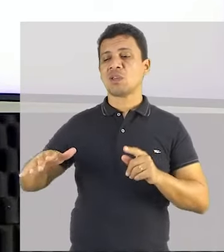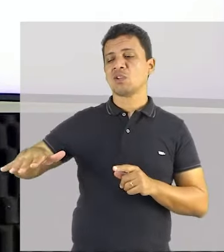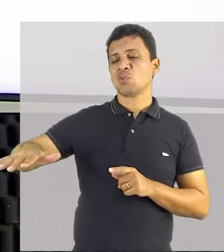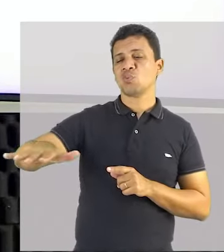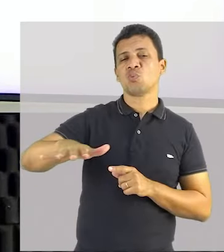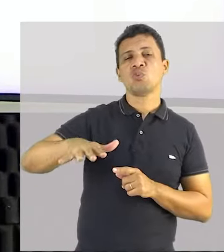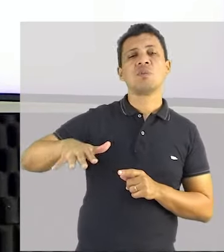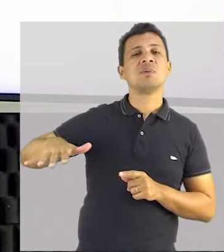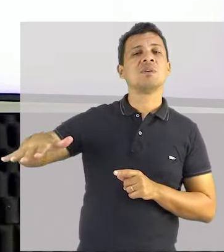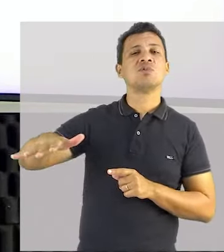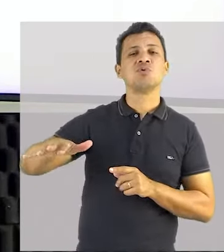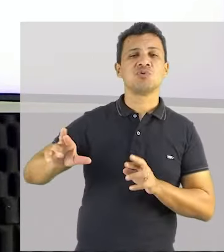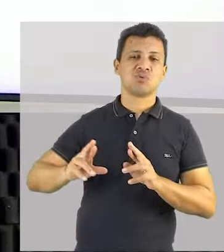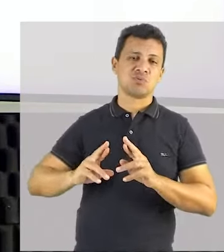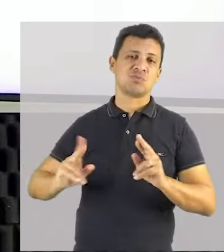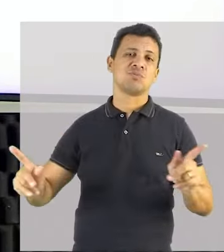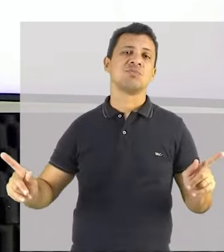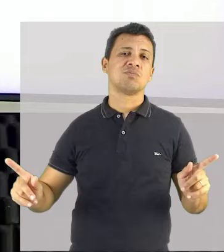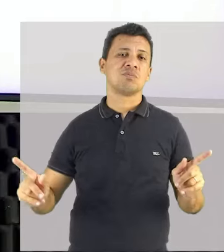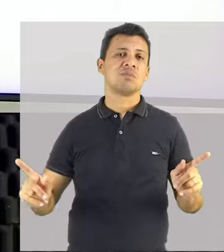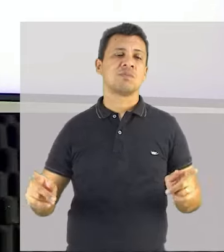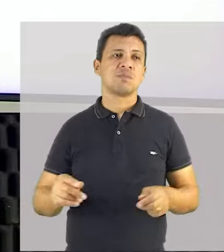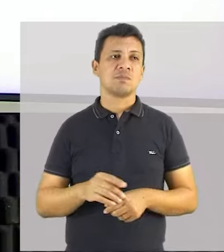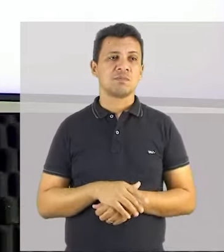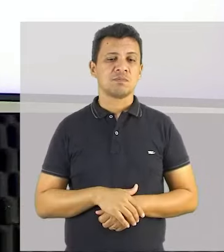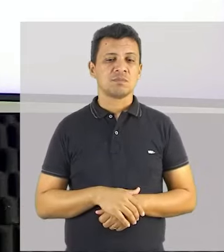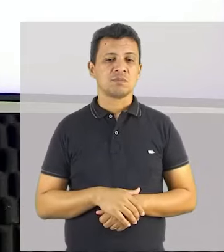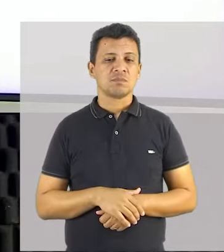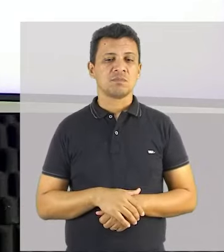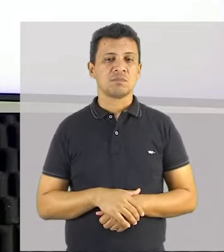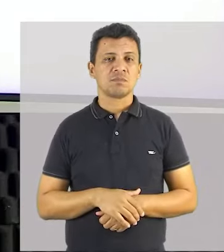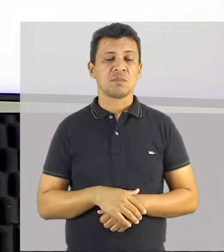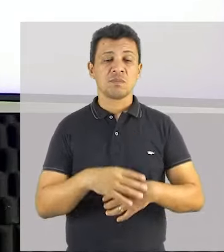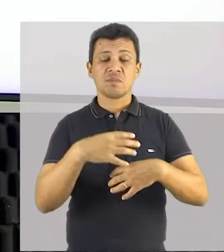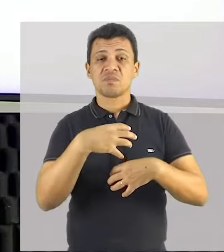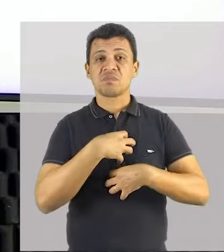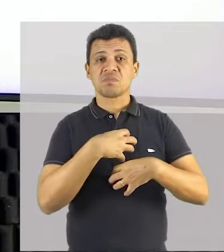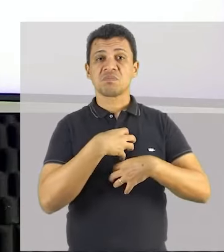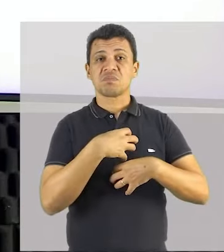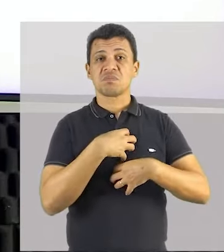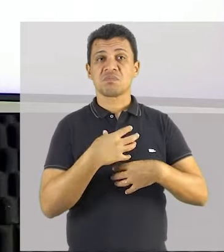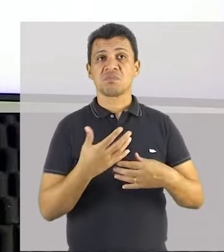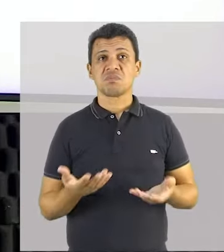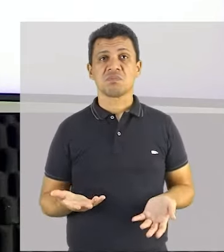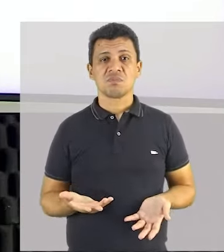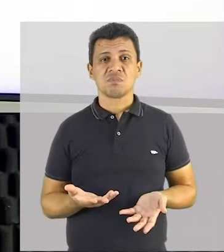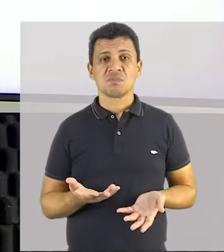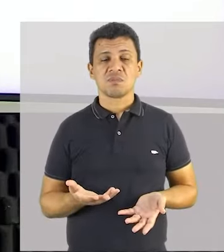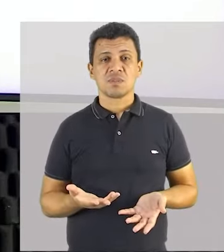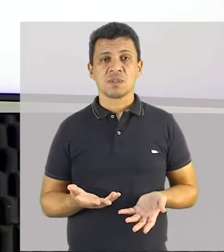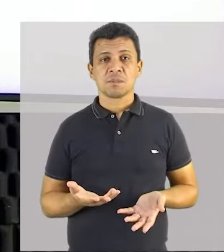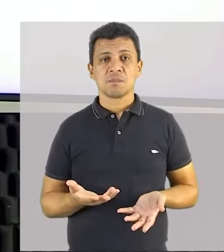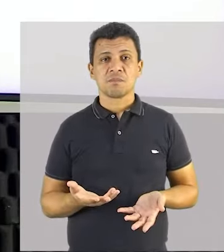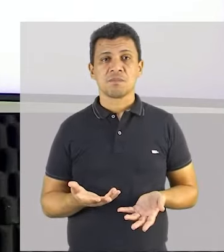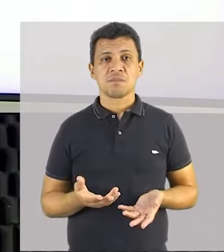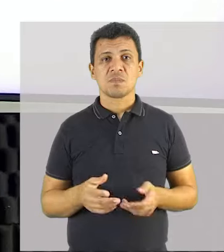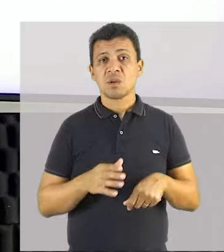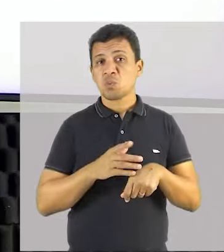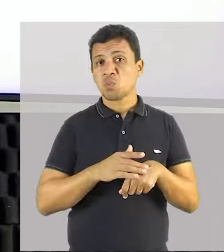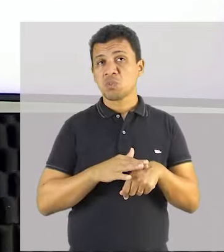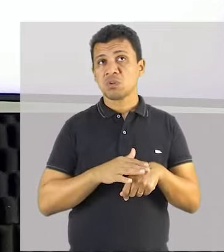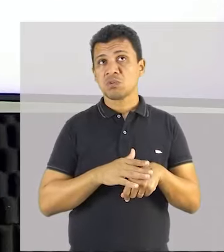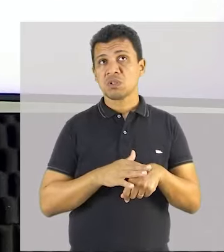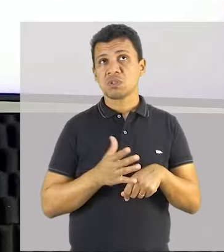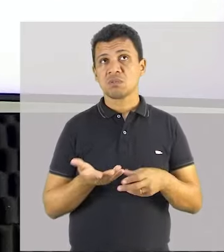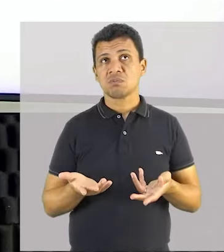Eh de repente essas essas esses sintomas são sintomas de uma mesma